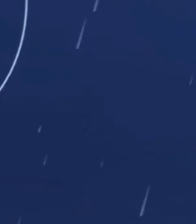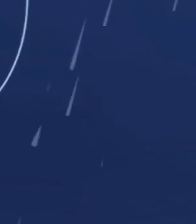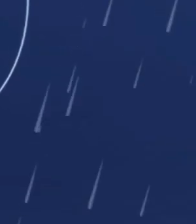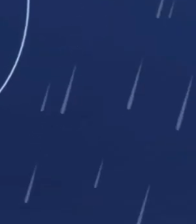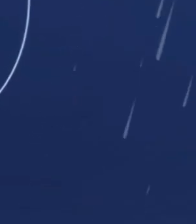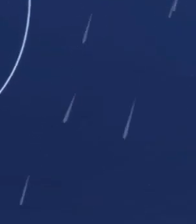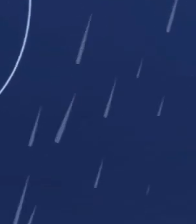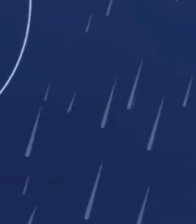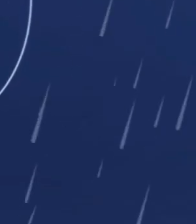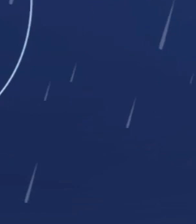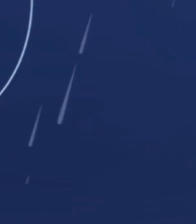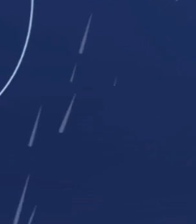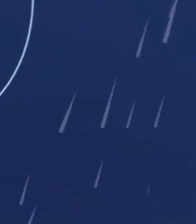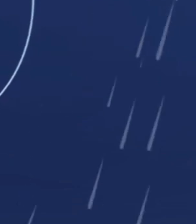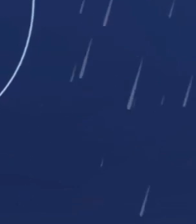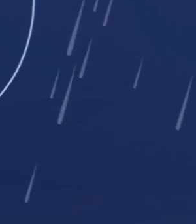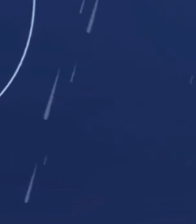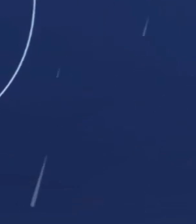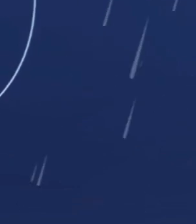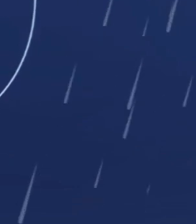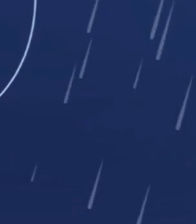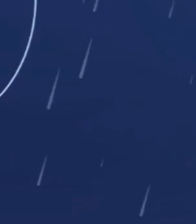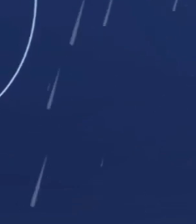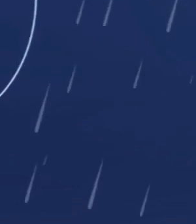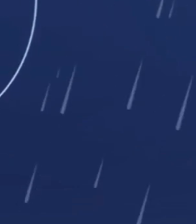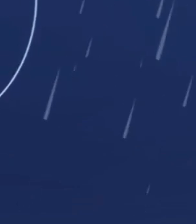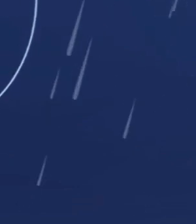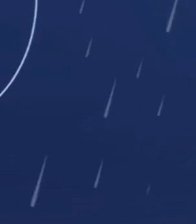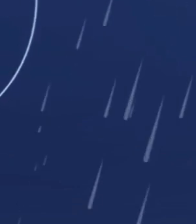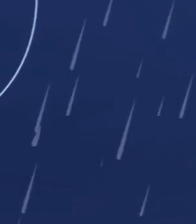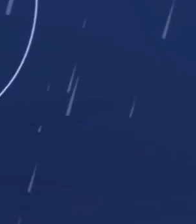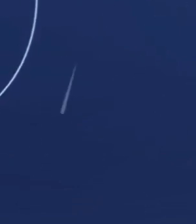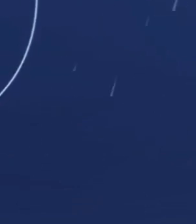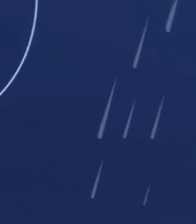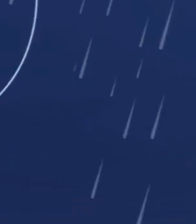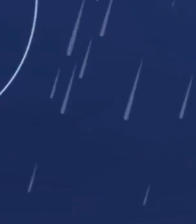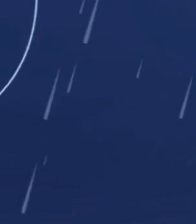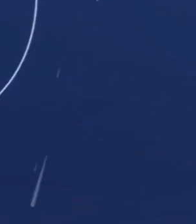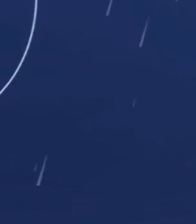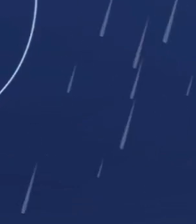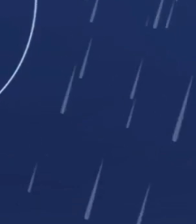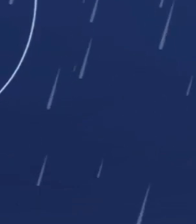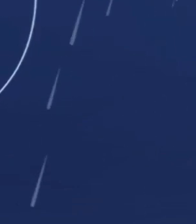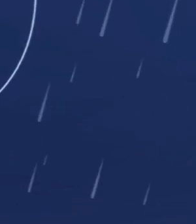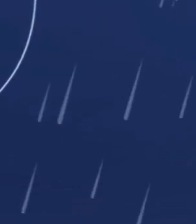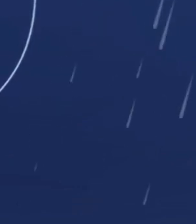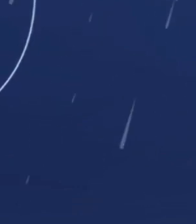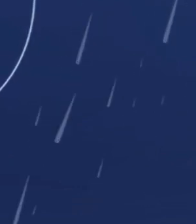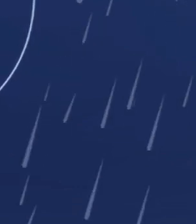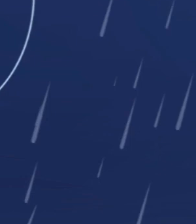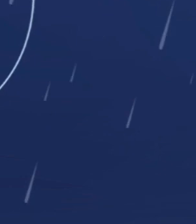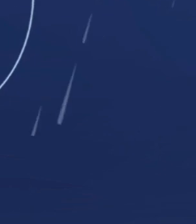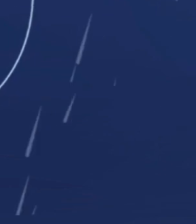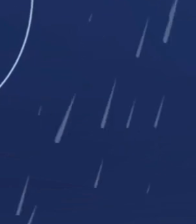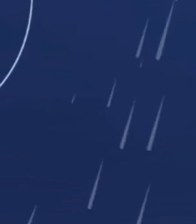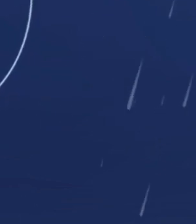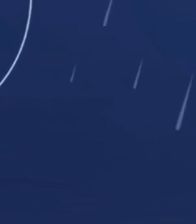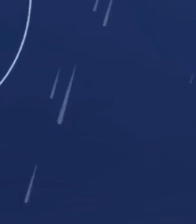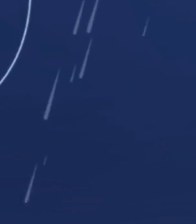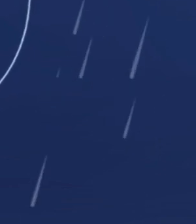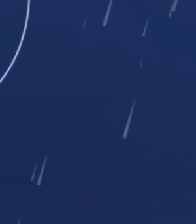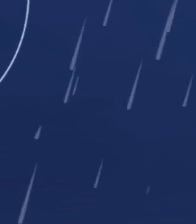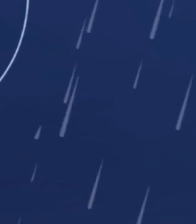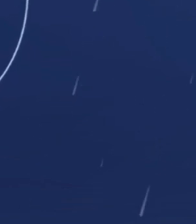A quarta-feira em Uberlândia deve ser quente, como sempre, e úmida, com previsão de pancadas de chuva para o dia todo. As